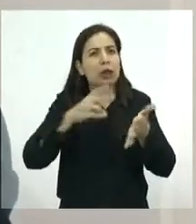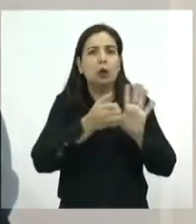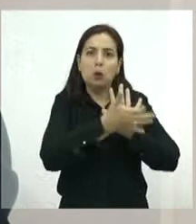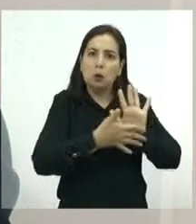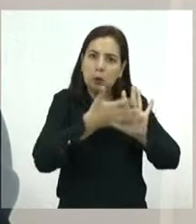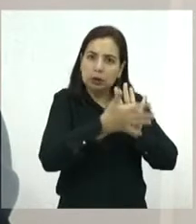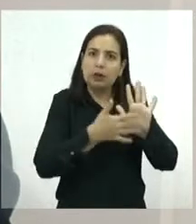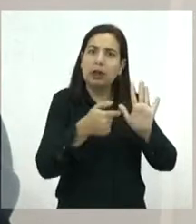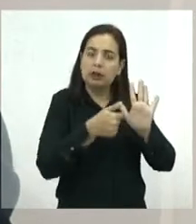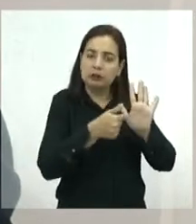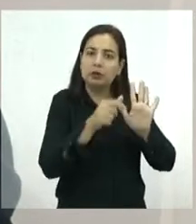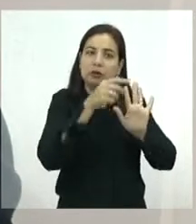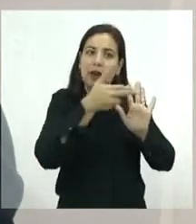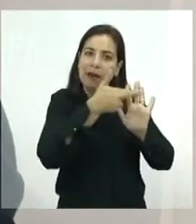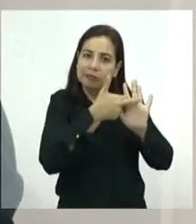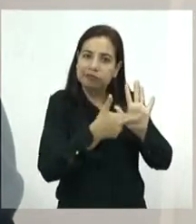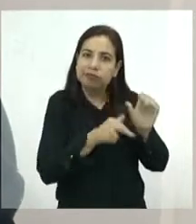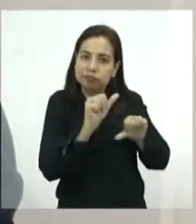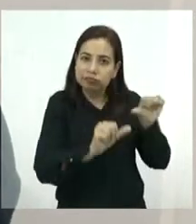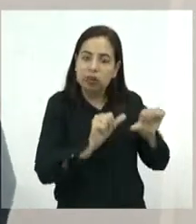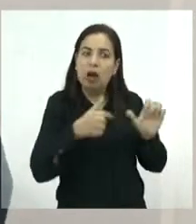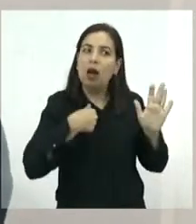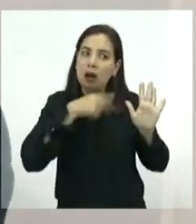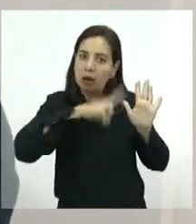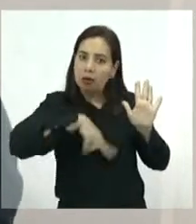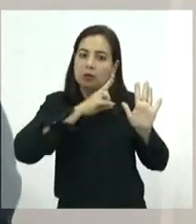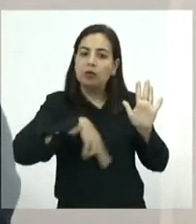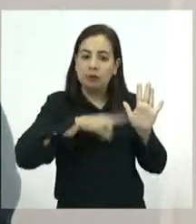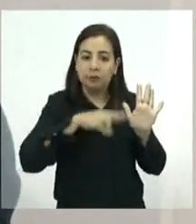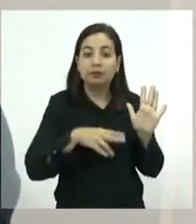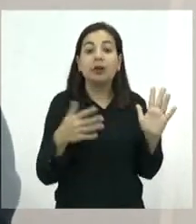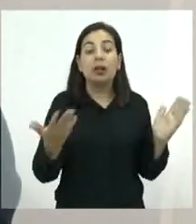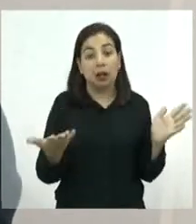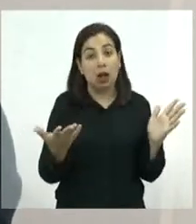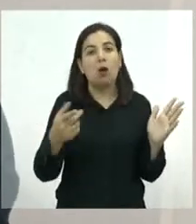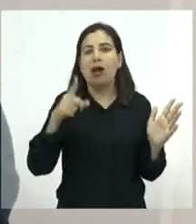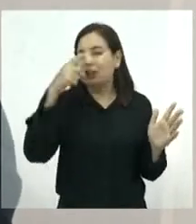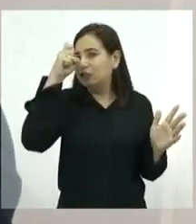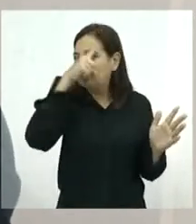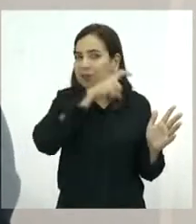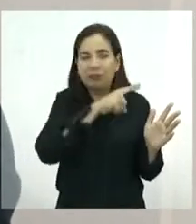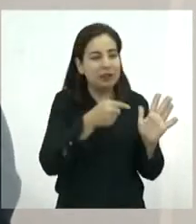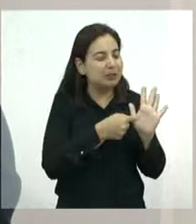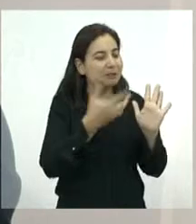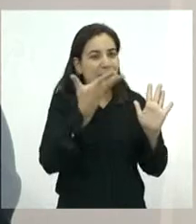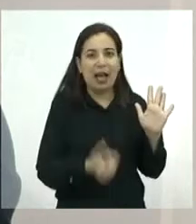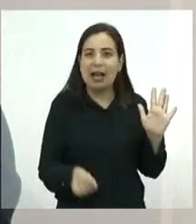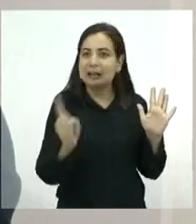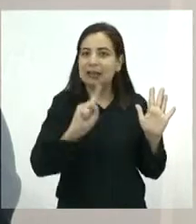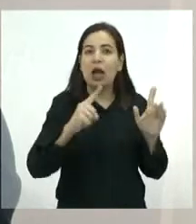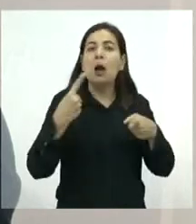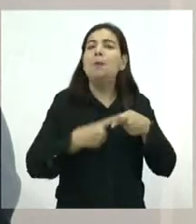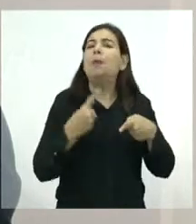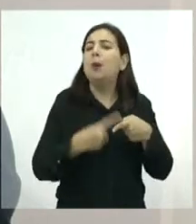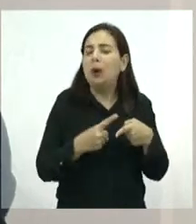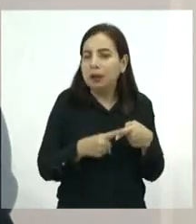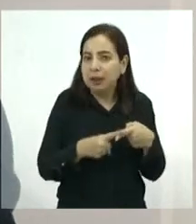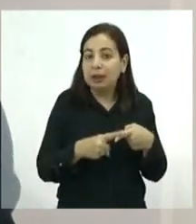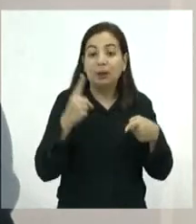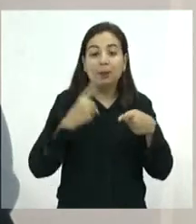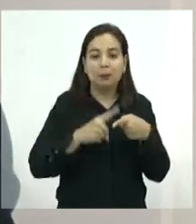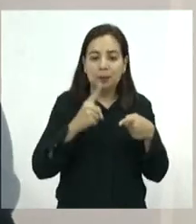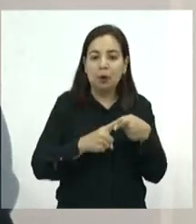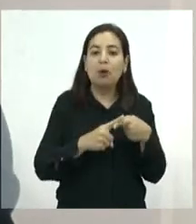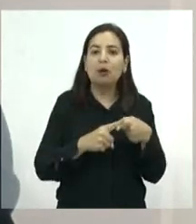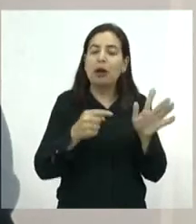me aprofundado no tema. É muito difícil defender esta reforma do jeito que está. Por que que é difícil? Porque é uma reforma que não mexe